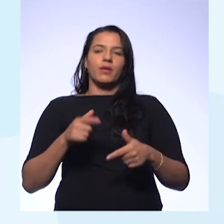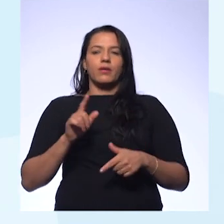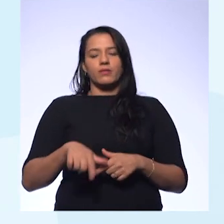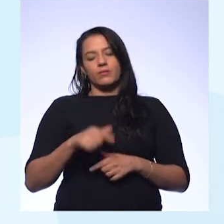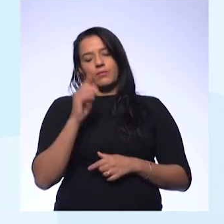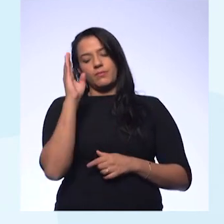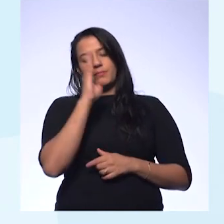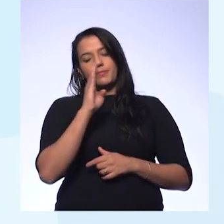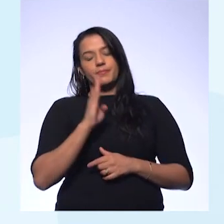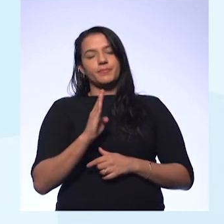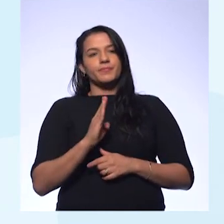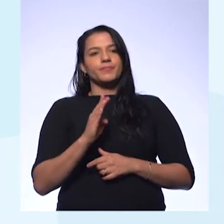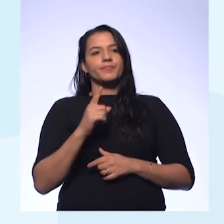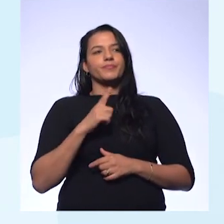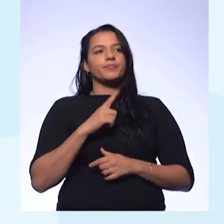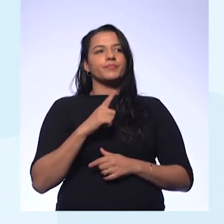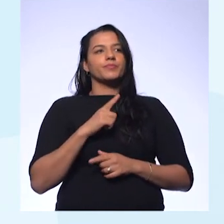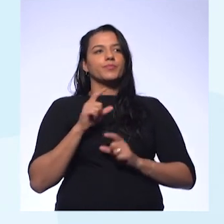né, ainda